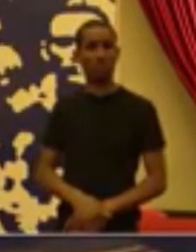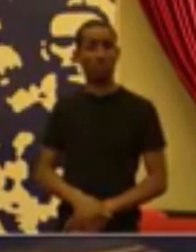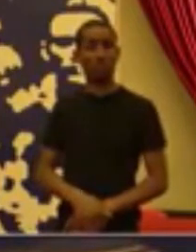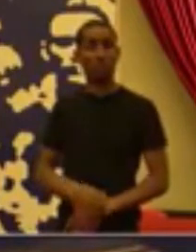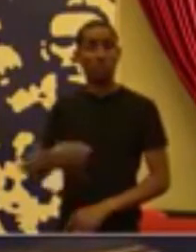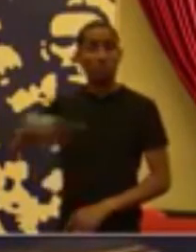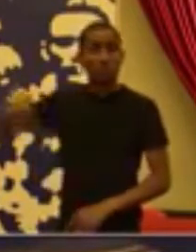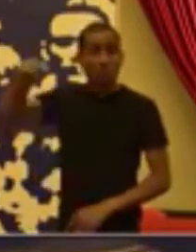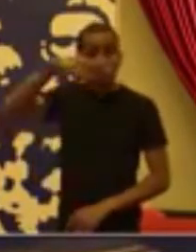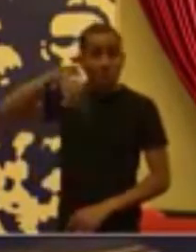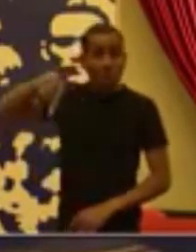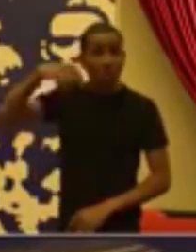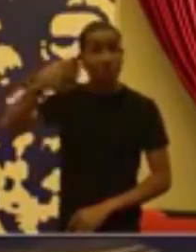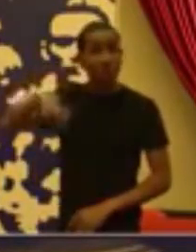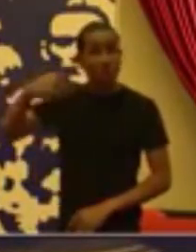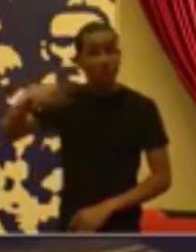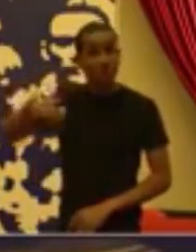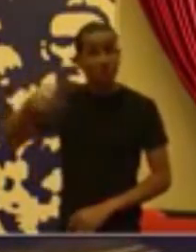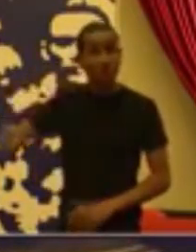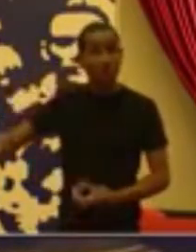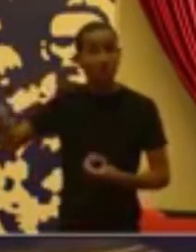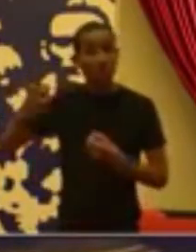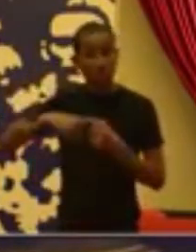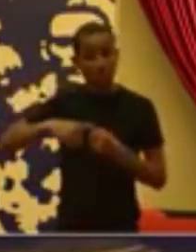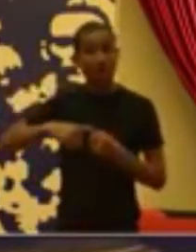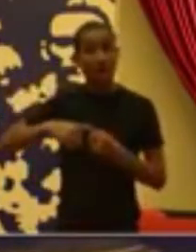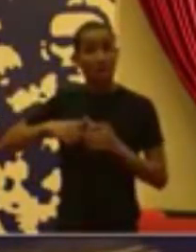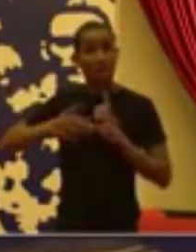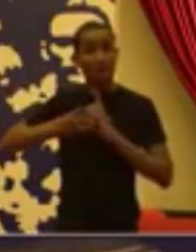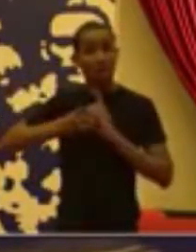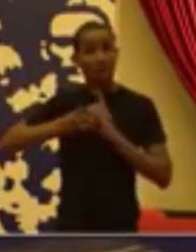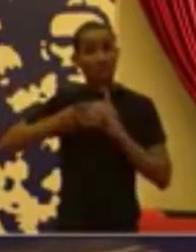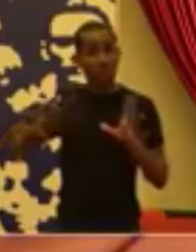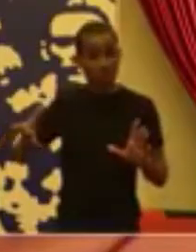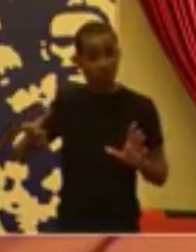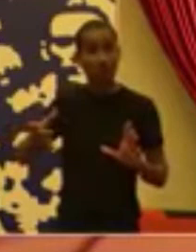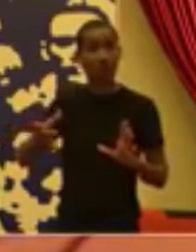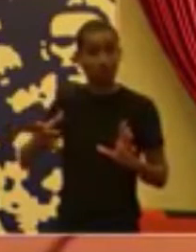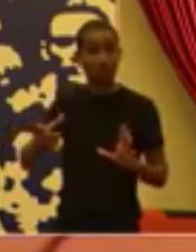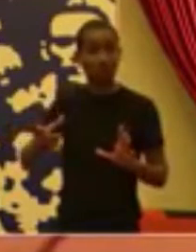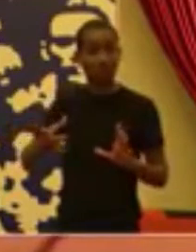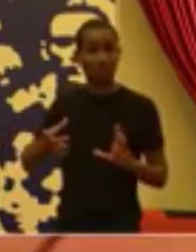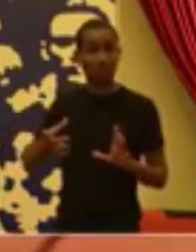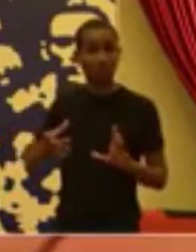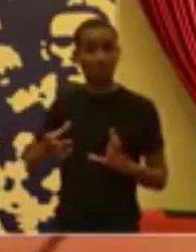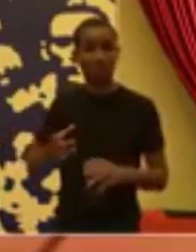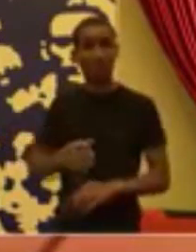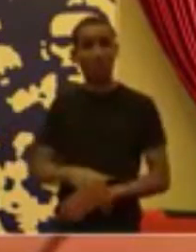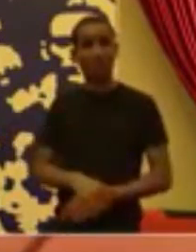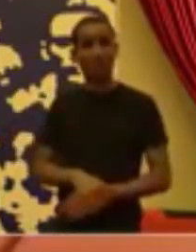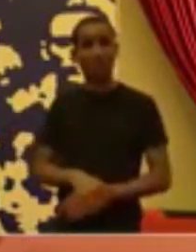Nós precisamos retomar a democracia